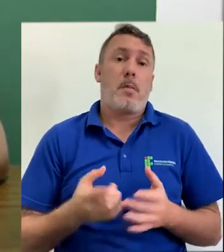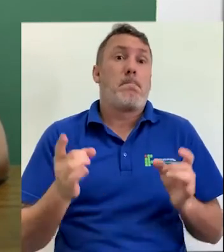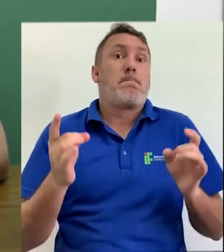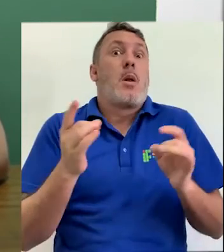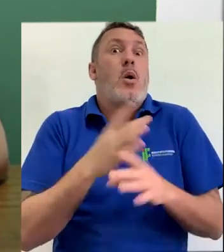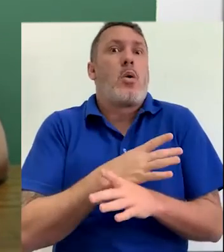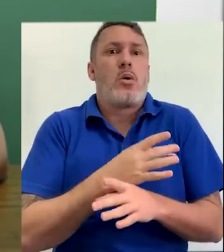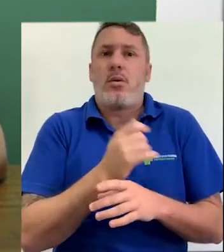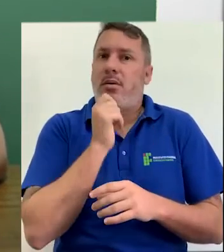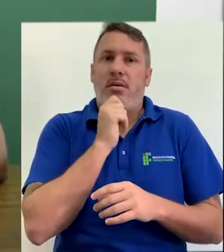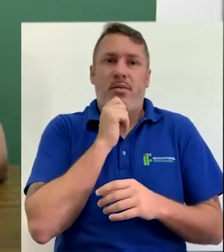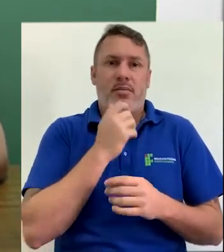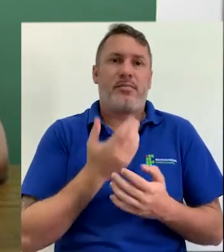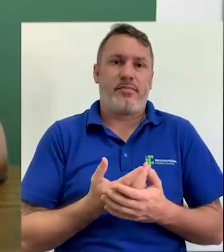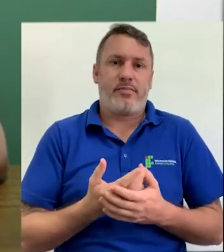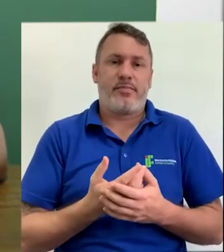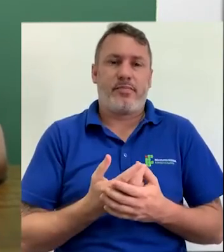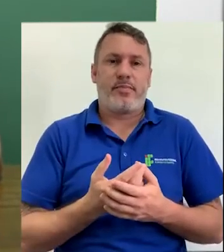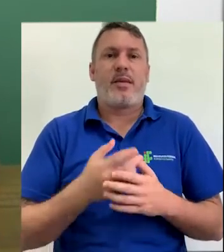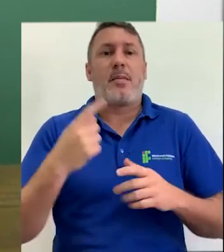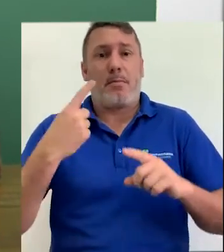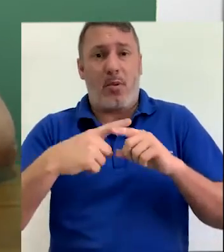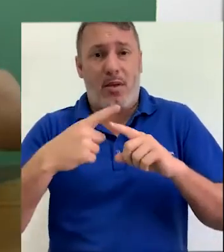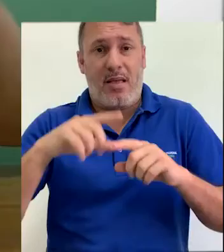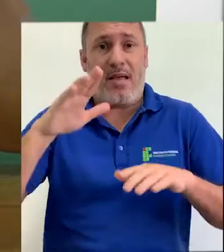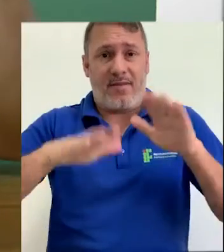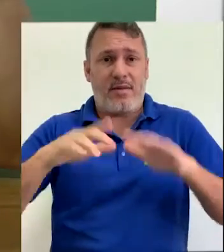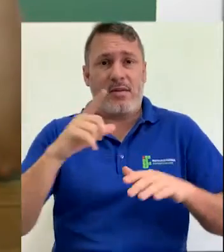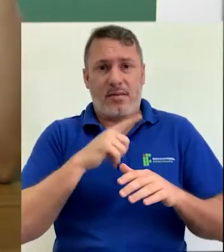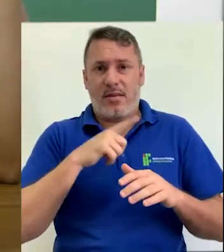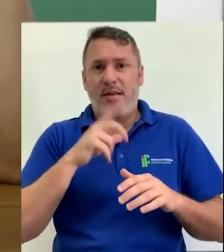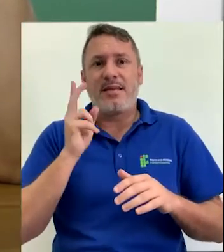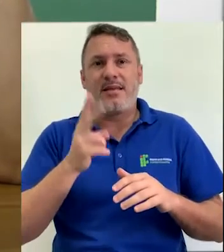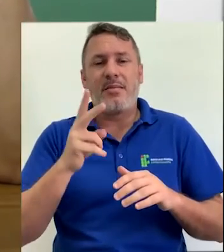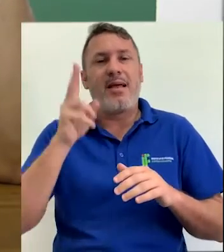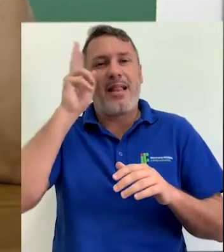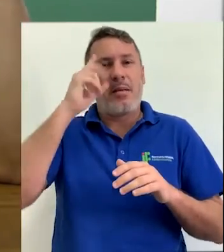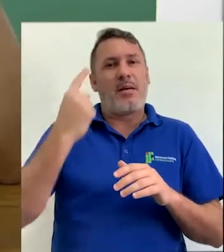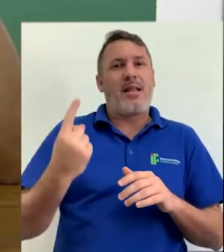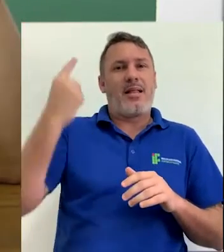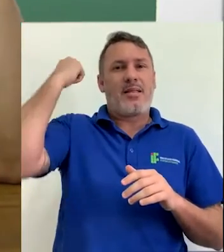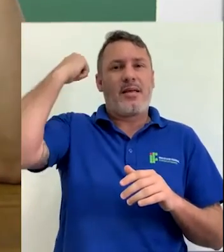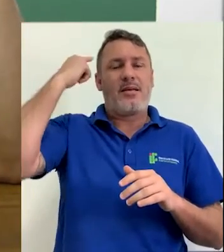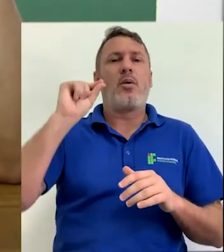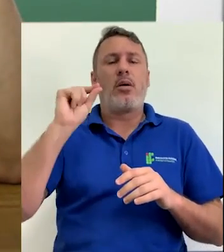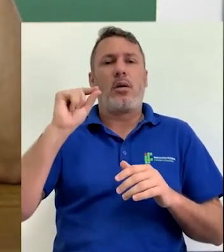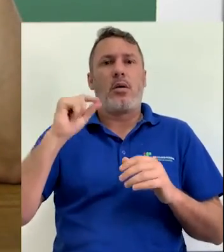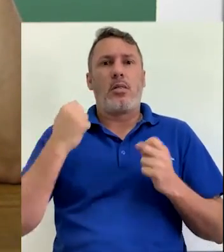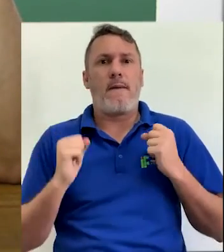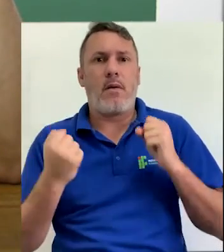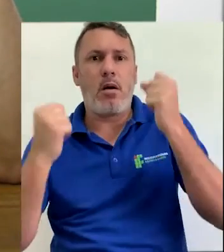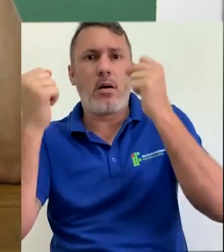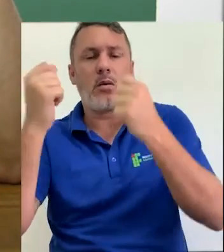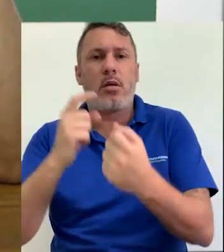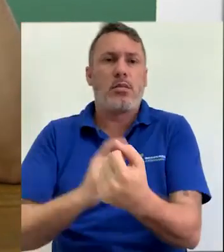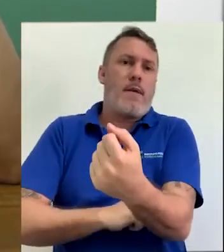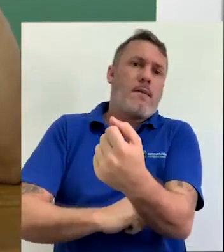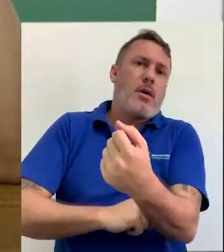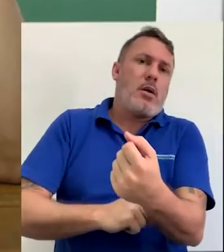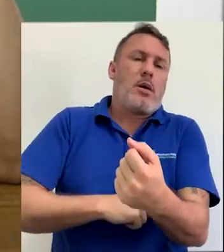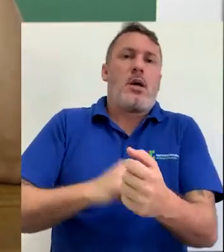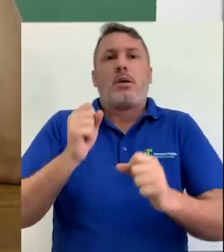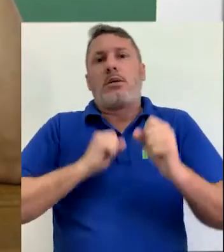sólido. Toda hora a gente volta àquela fala da autocobrança, do estresse,